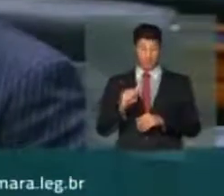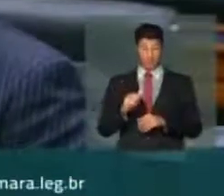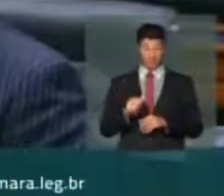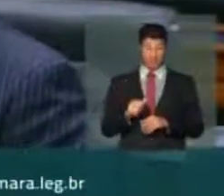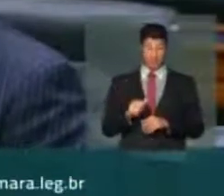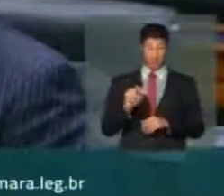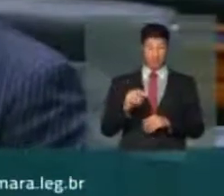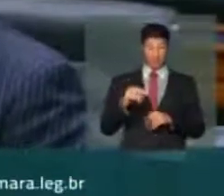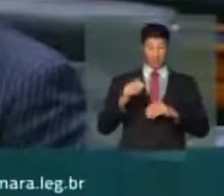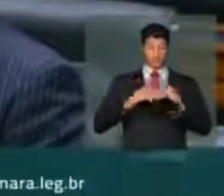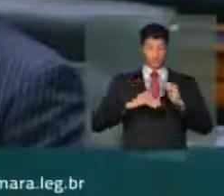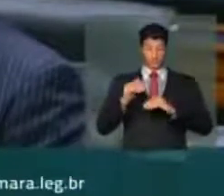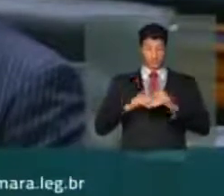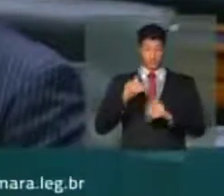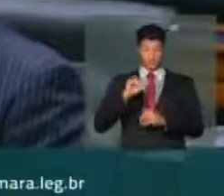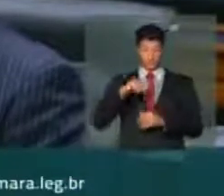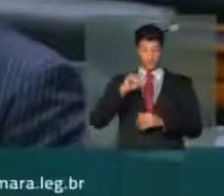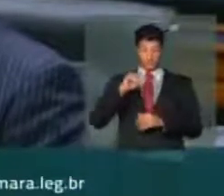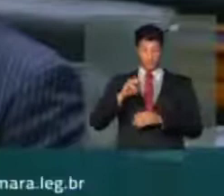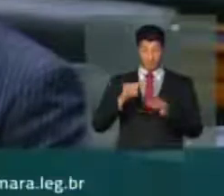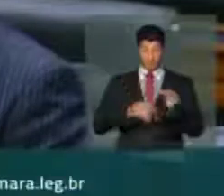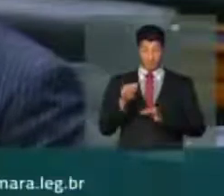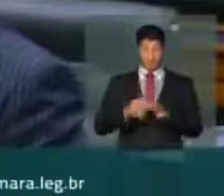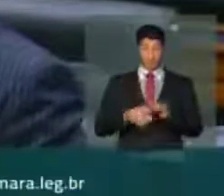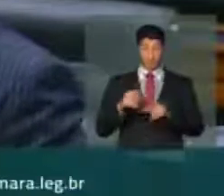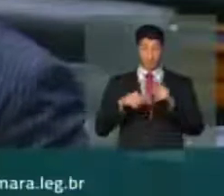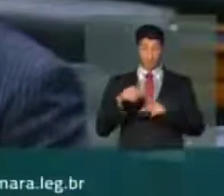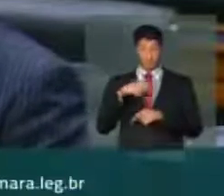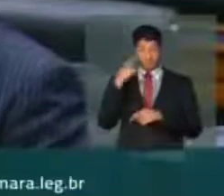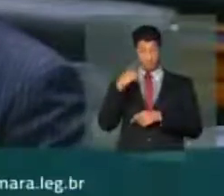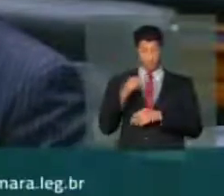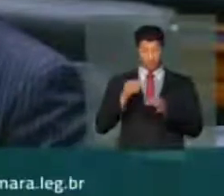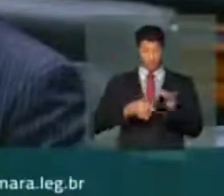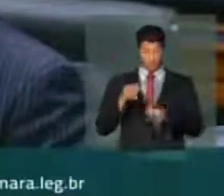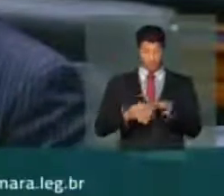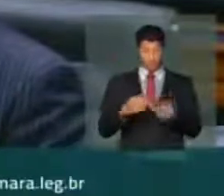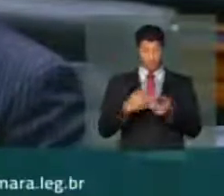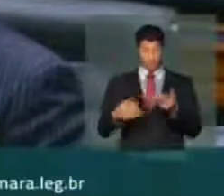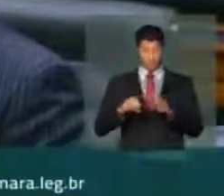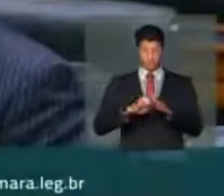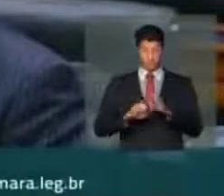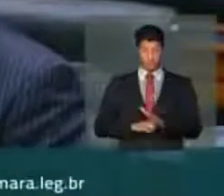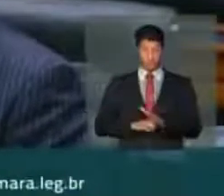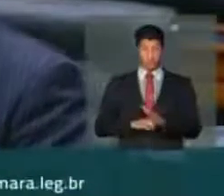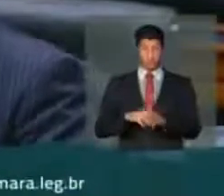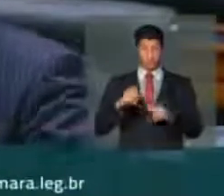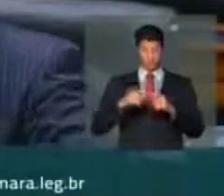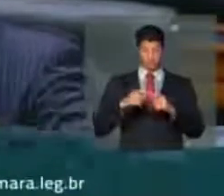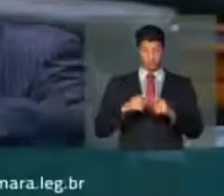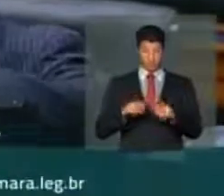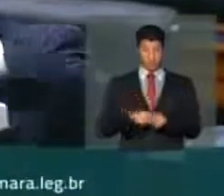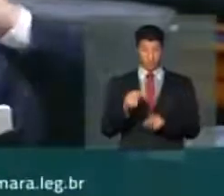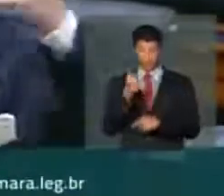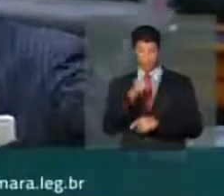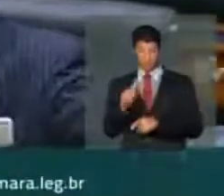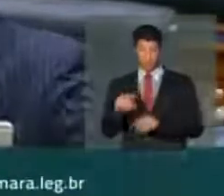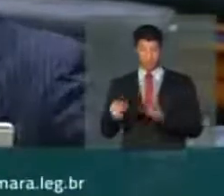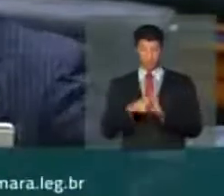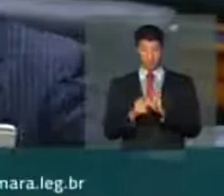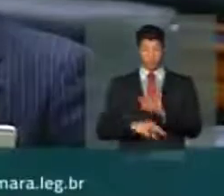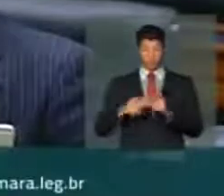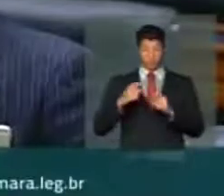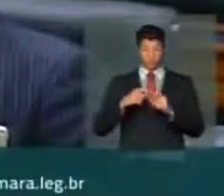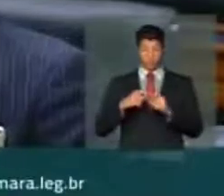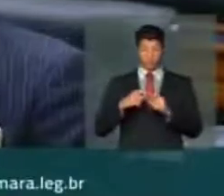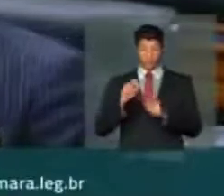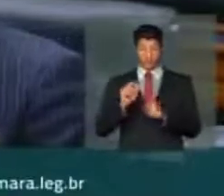próteses, no que diz respeito a liminares judiciais, que envolve advogados, juízes, enfim, empresários e médicos, e do outro lado dos próprios